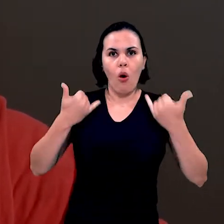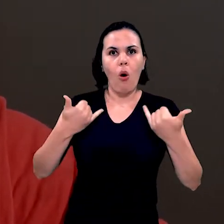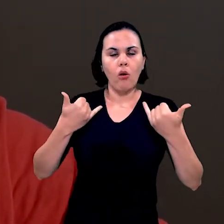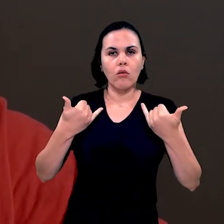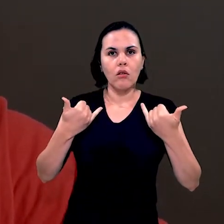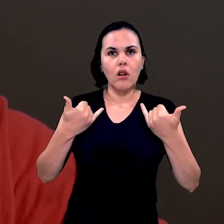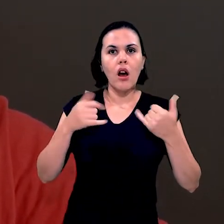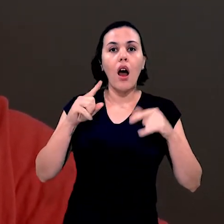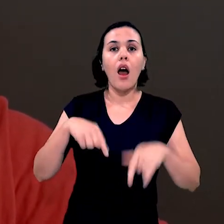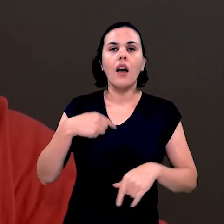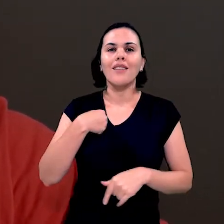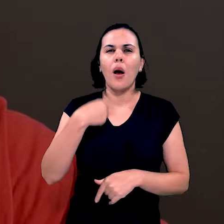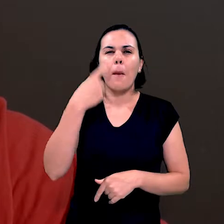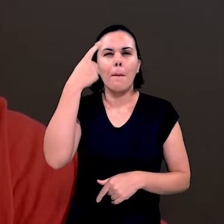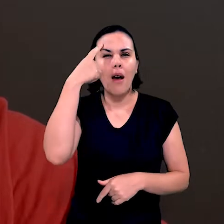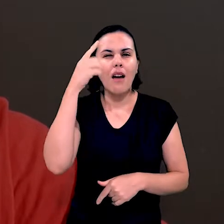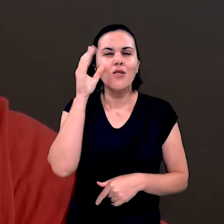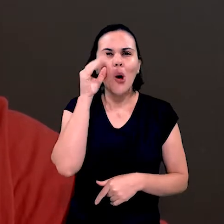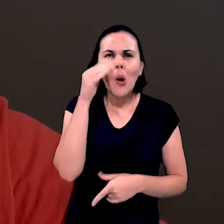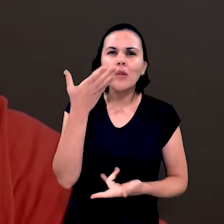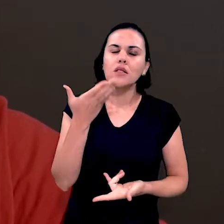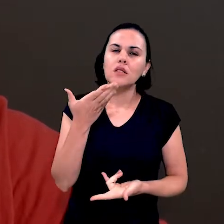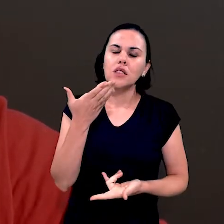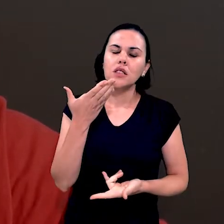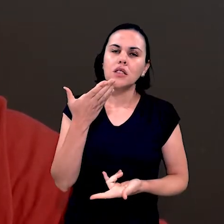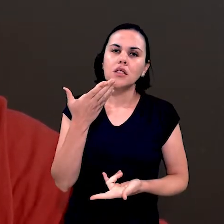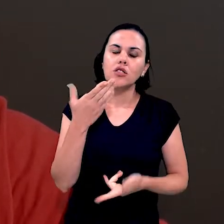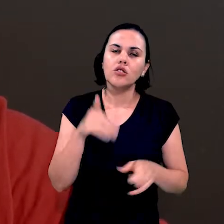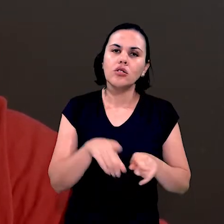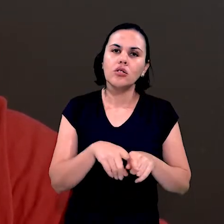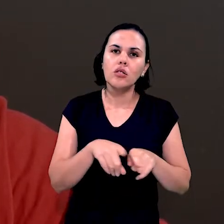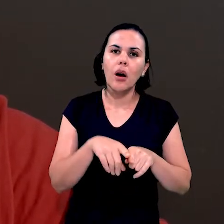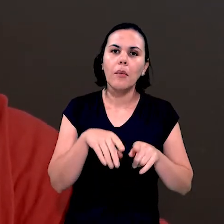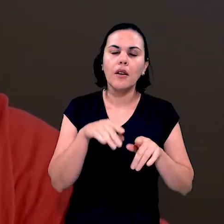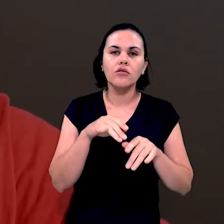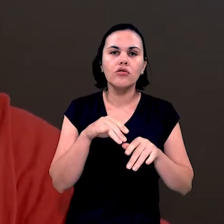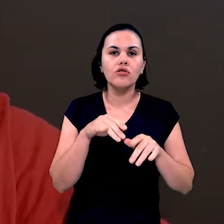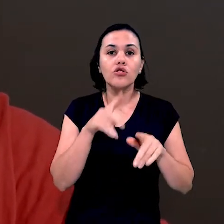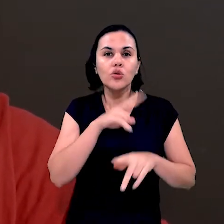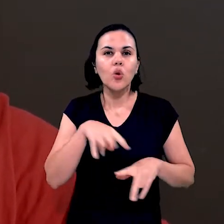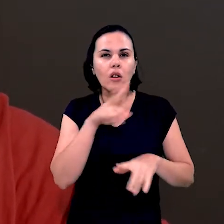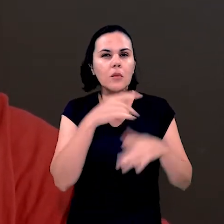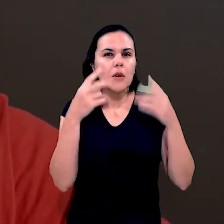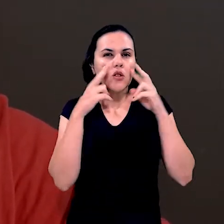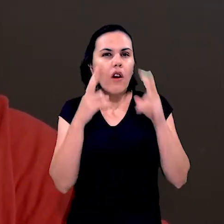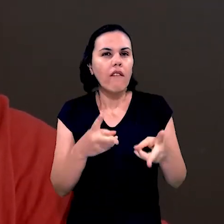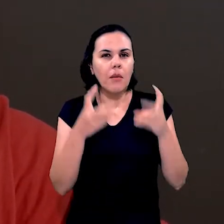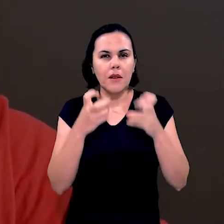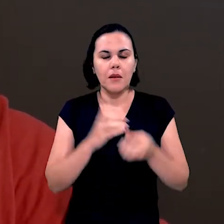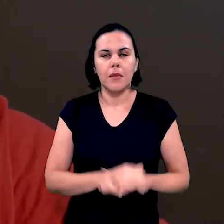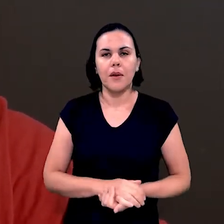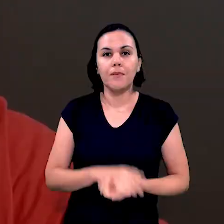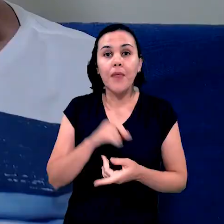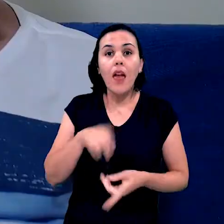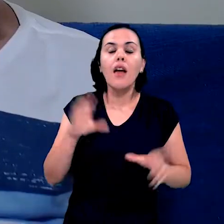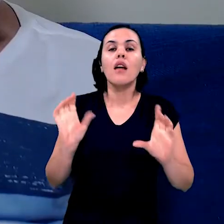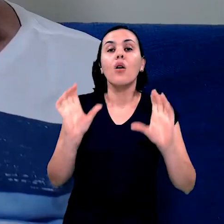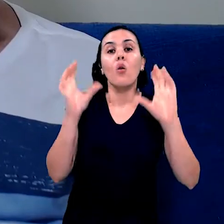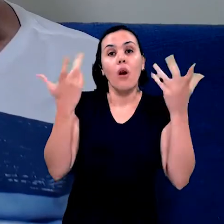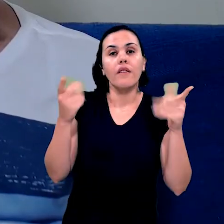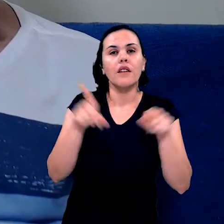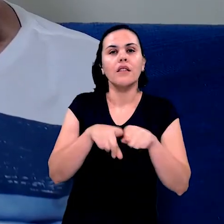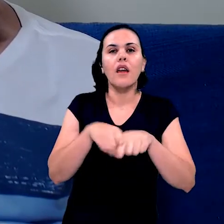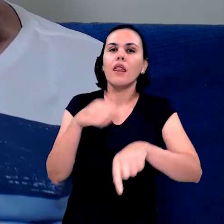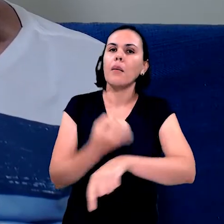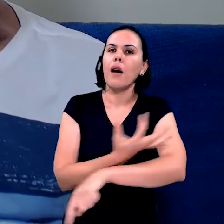honra, a sua glória. E é algo que eu acho muito interessante de notar, de participar, de contemplar. É um